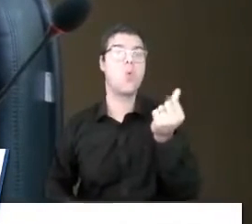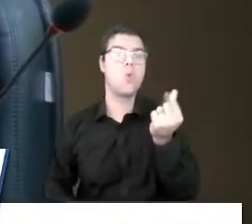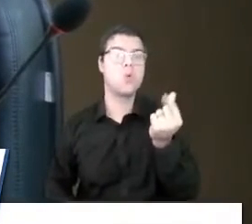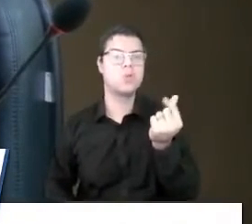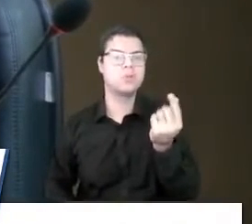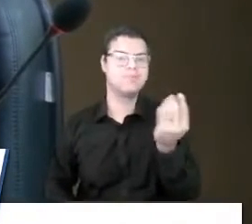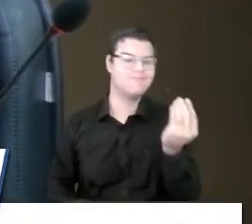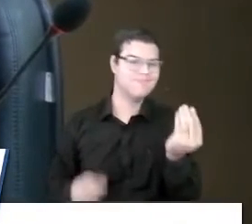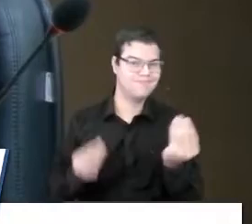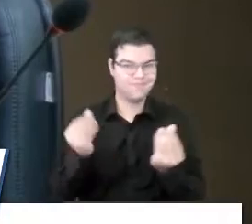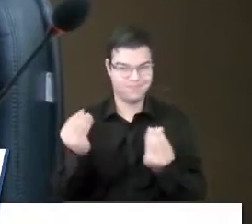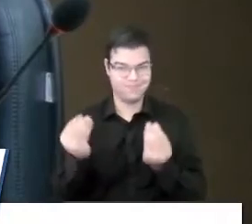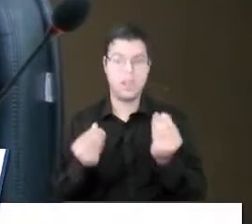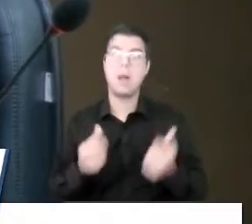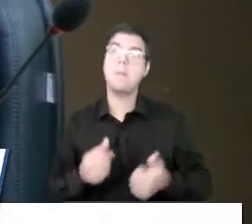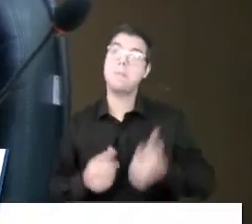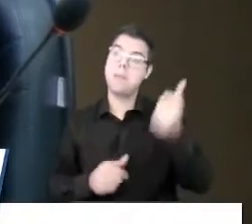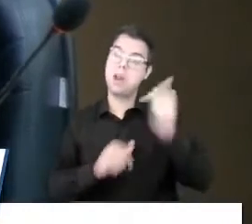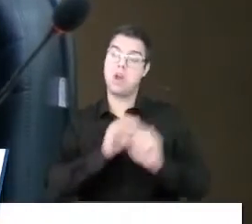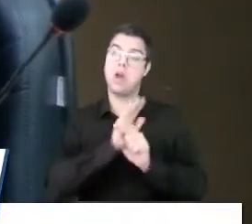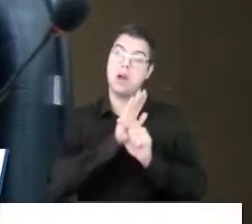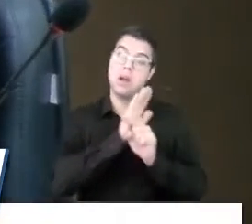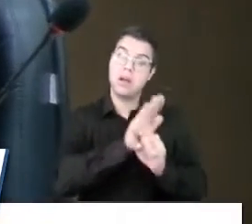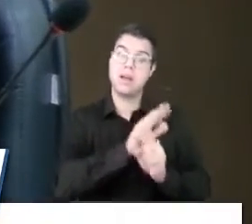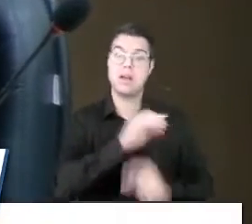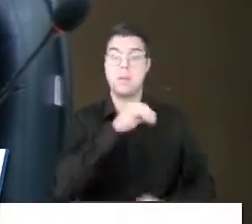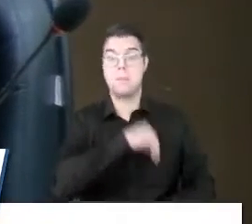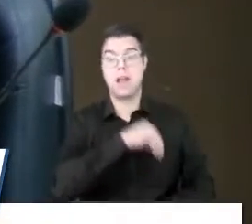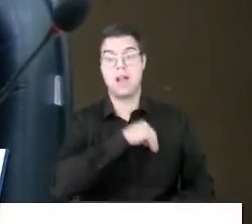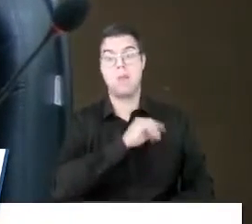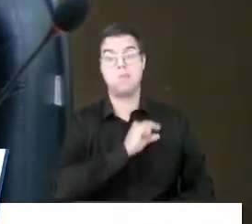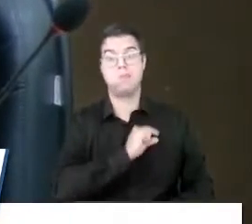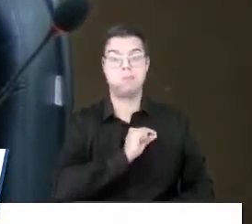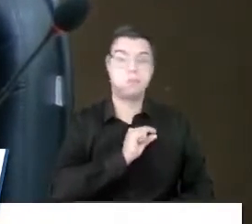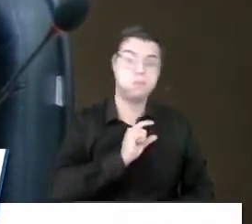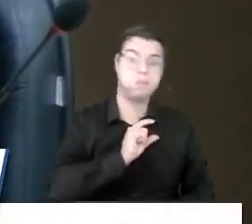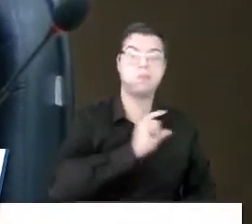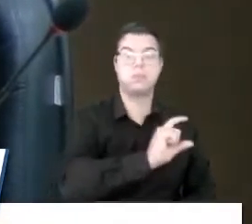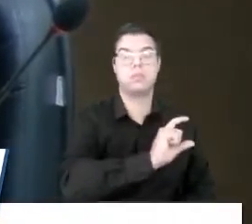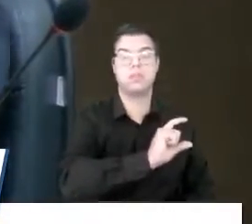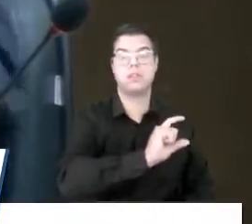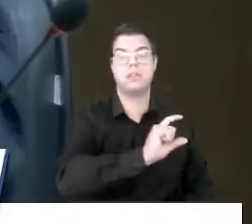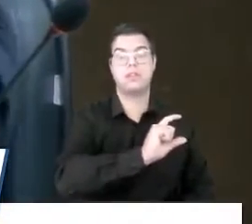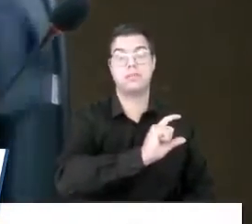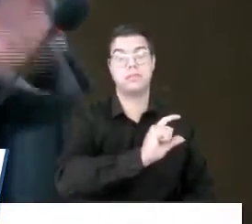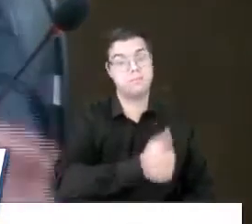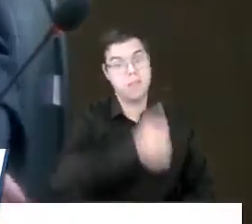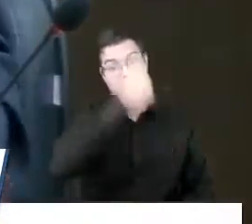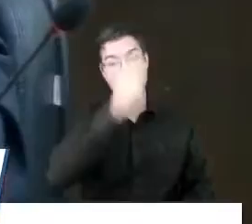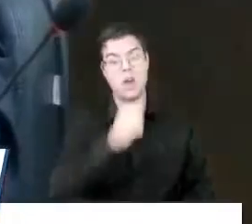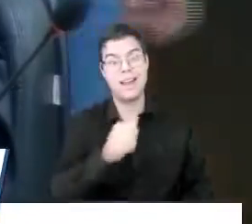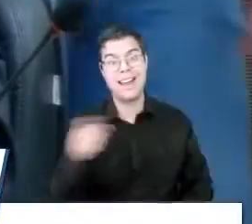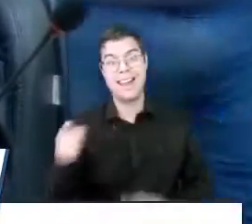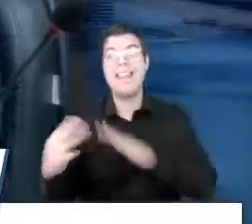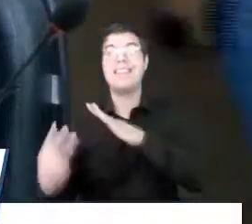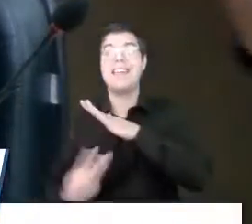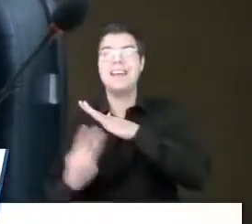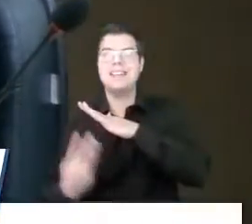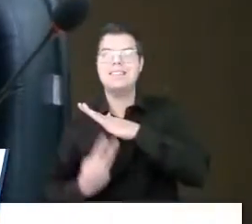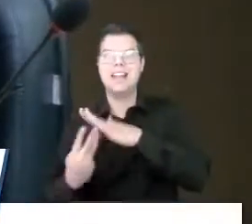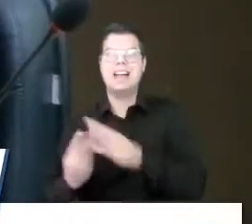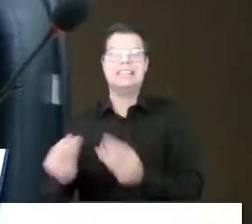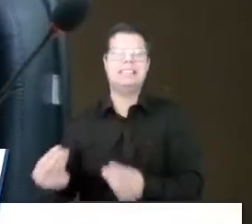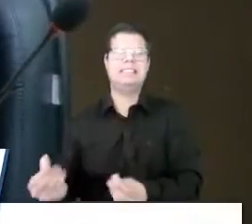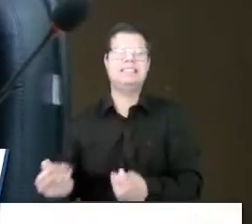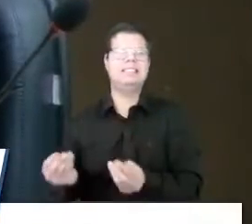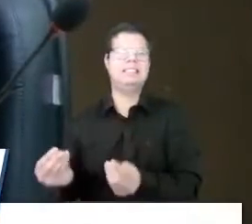pouco melhor para o servidor é muito melhor do que você precarizar terceirizando para uma pessoa fazer o mesmo serviço e